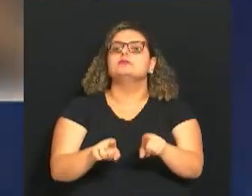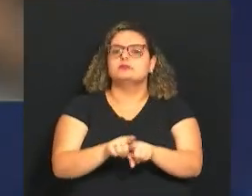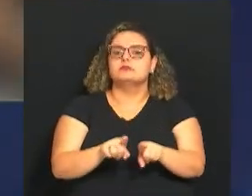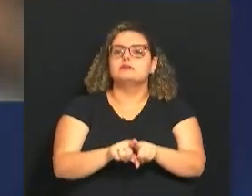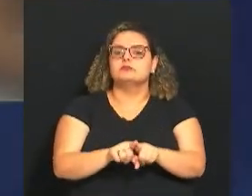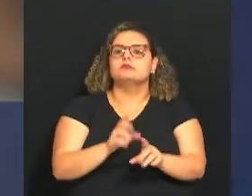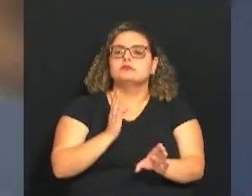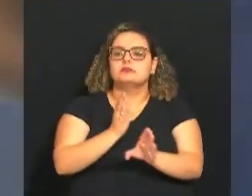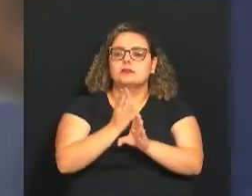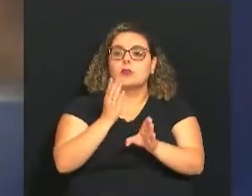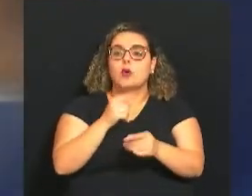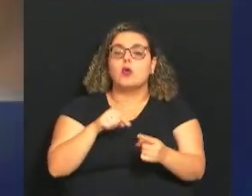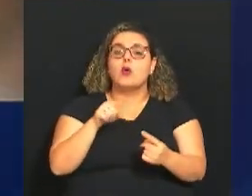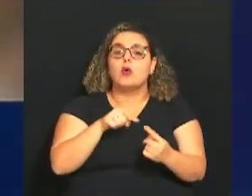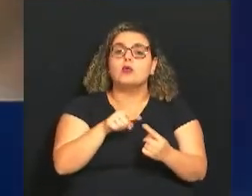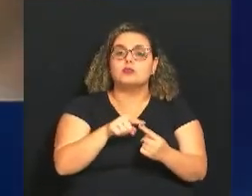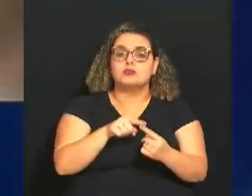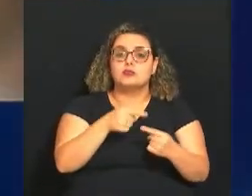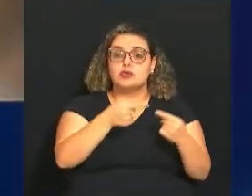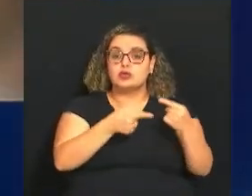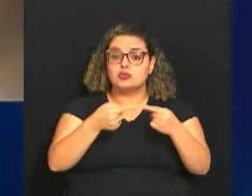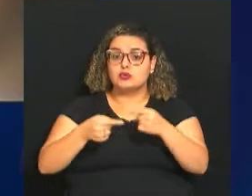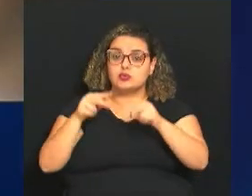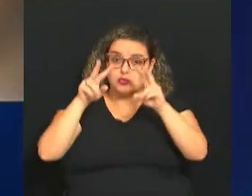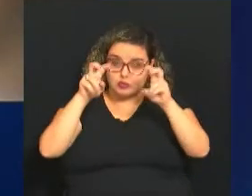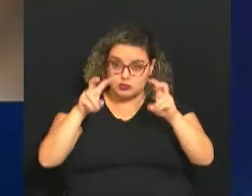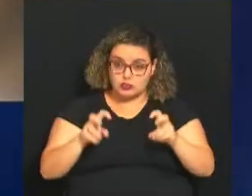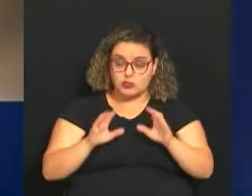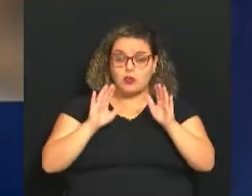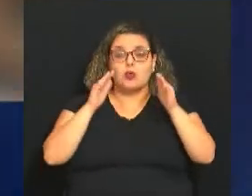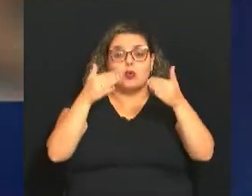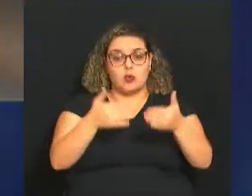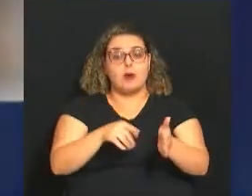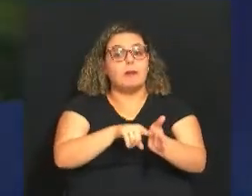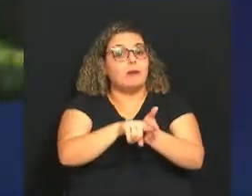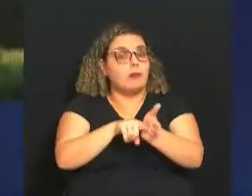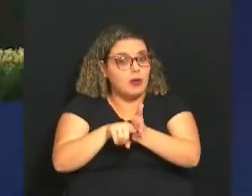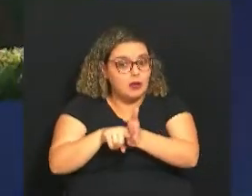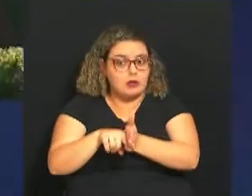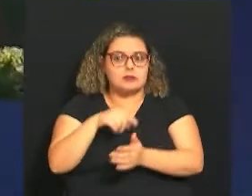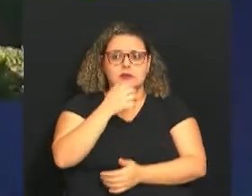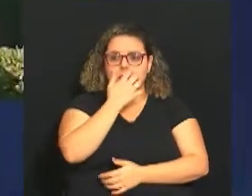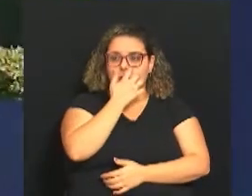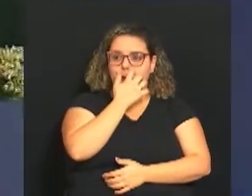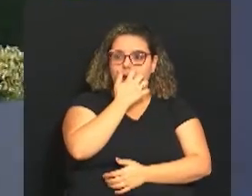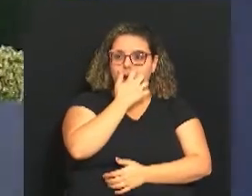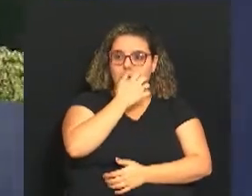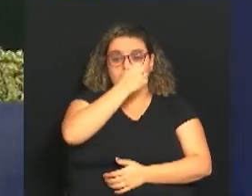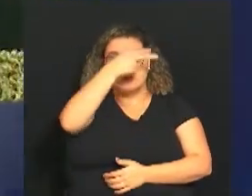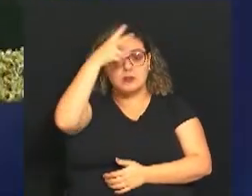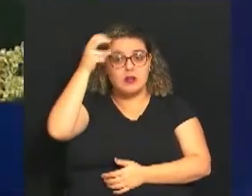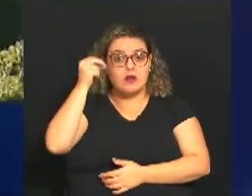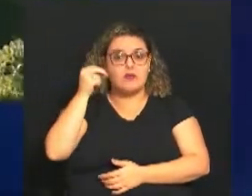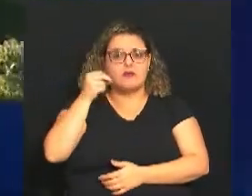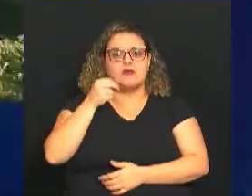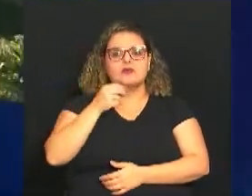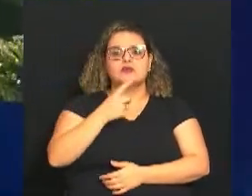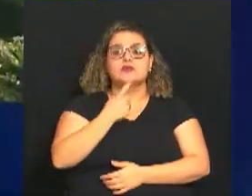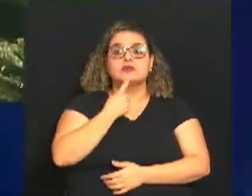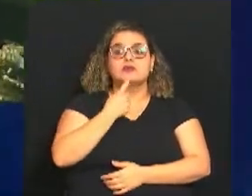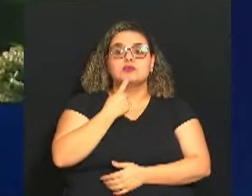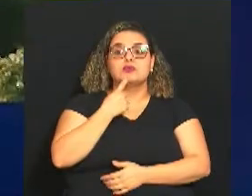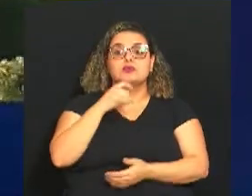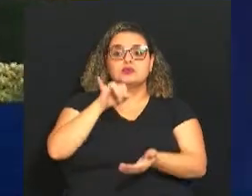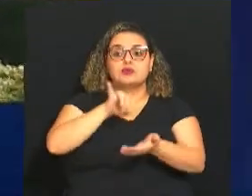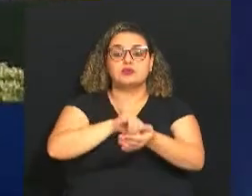encontro com o objetivo de discutir temas relacionados a pesquisas. Prefeitura de Campinas anuncia Centro de